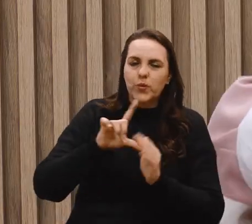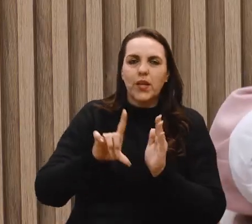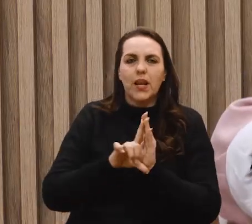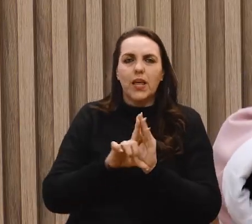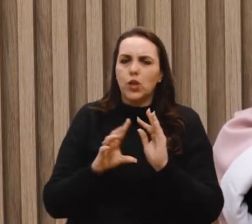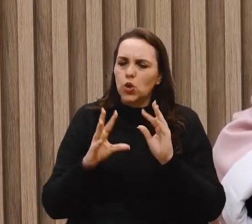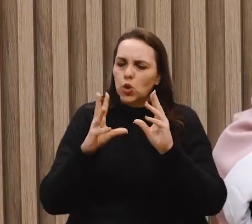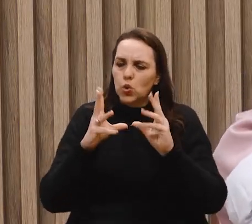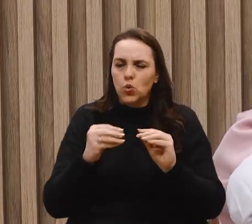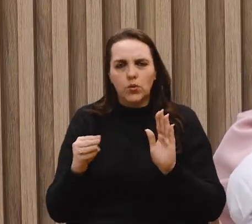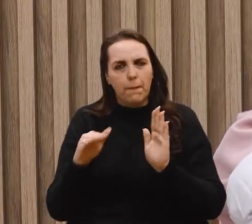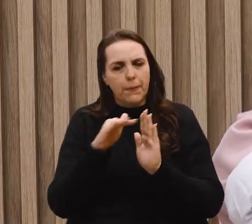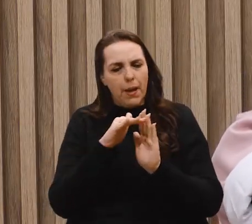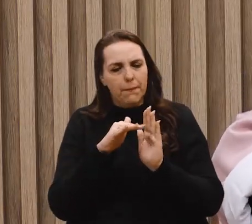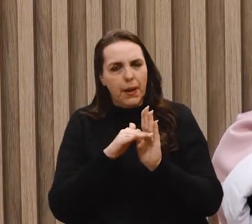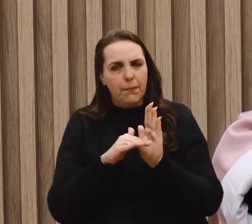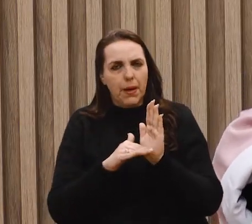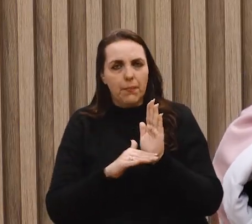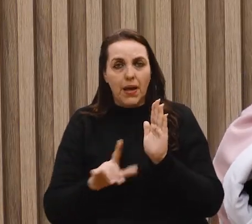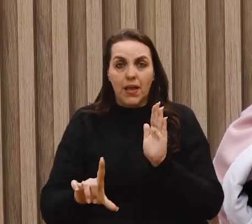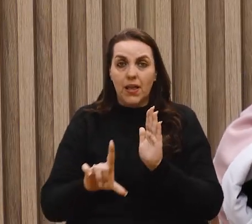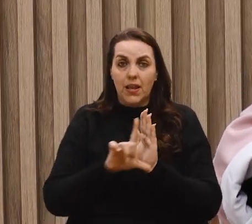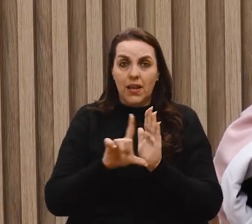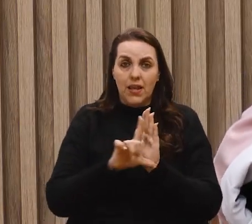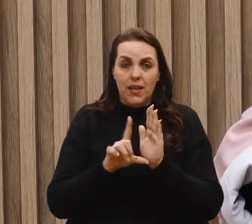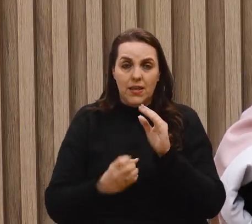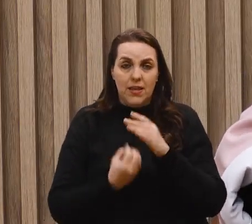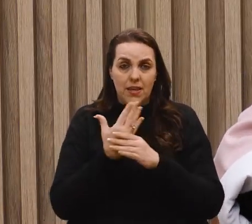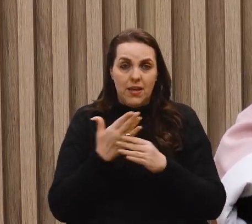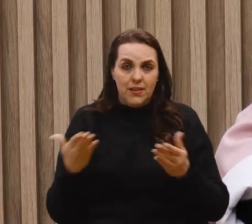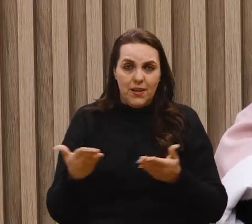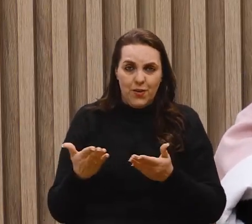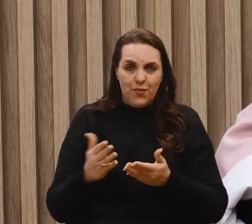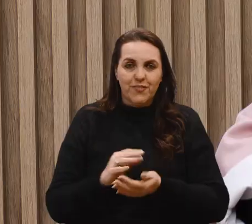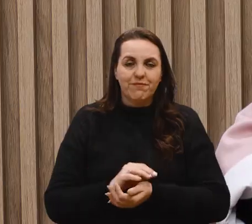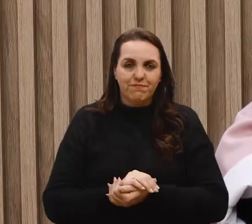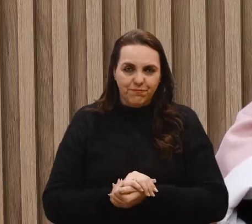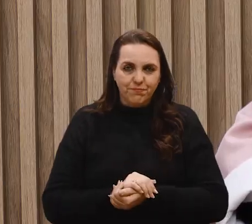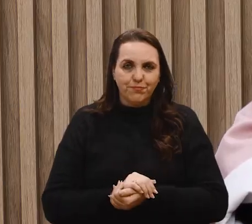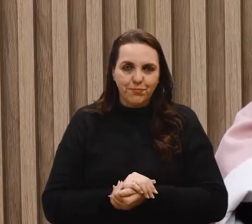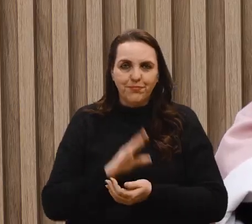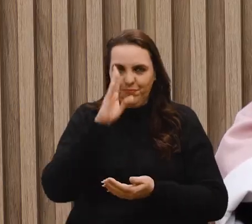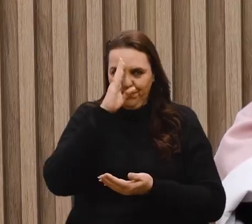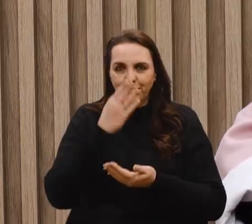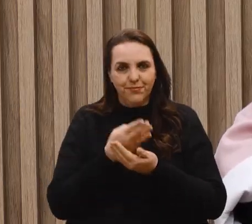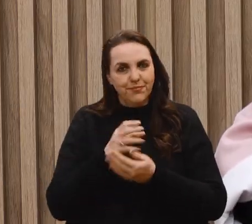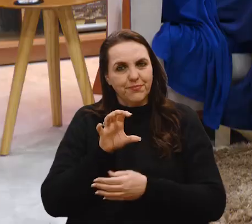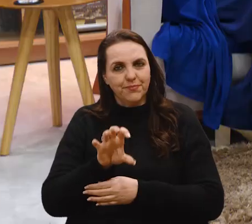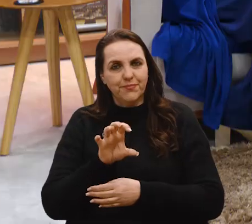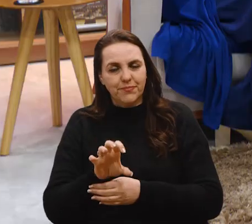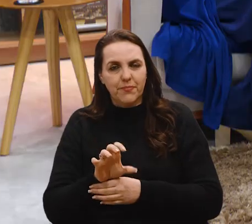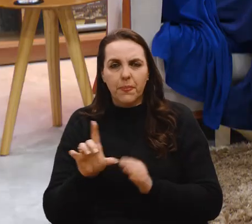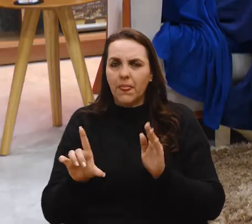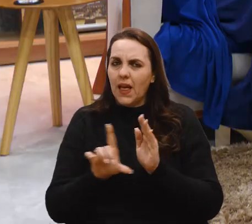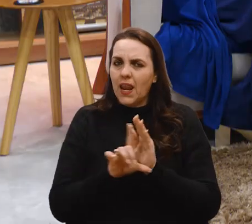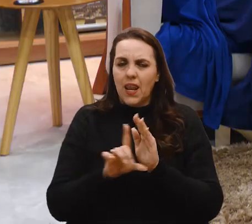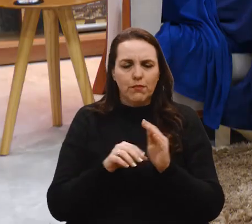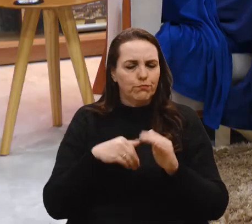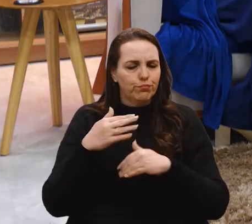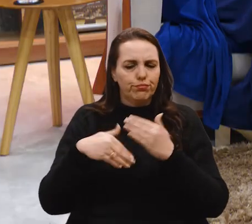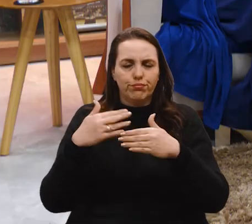falando está aqui nessa legislação e creio que é isso, as leis elas são dinâmicas, você